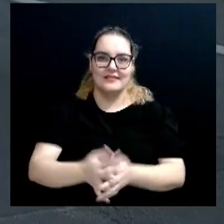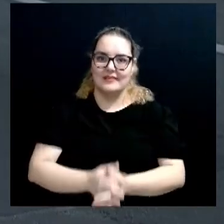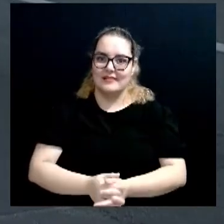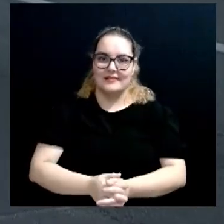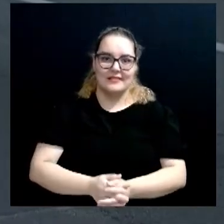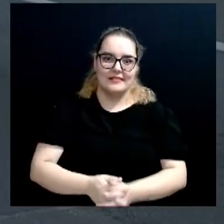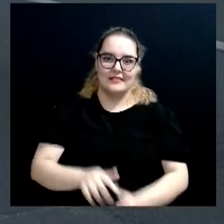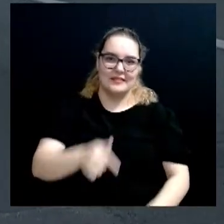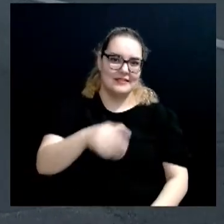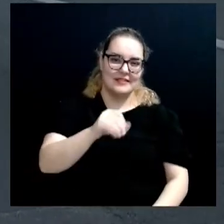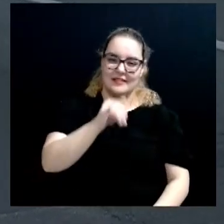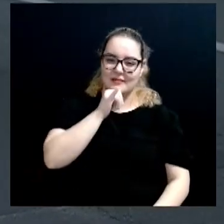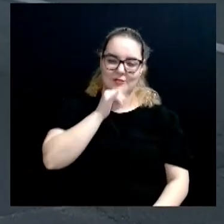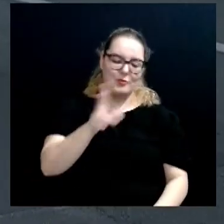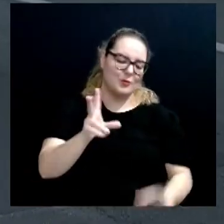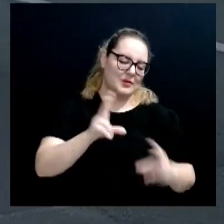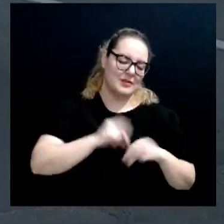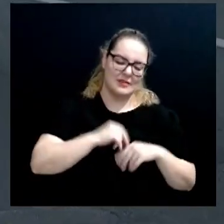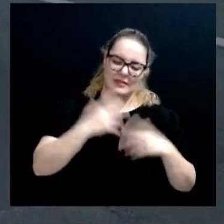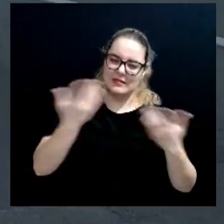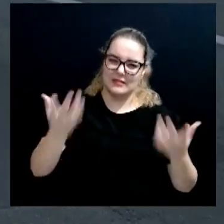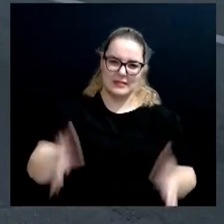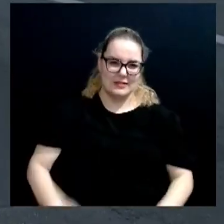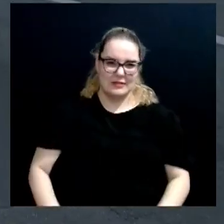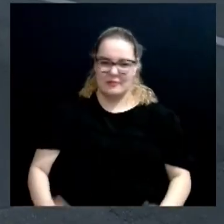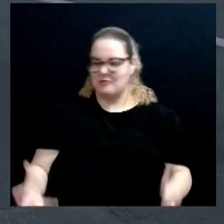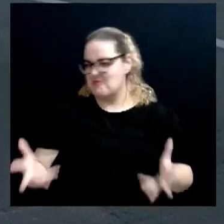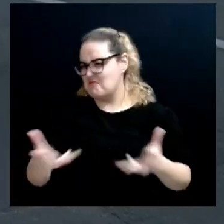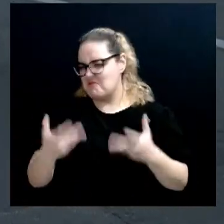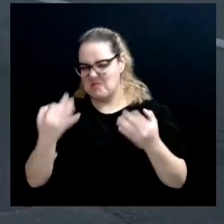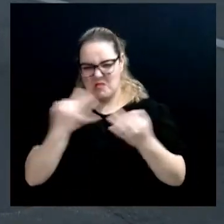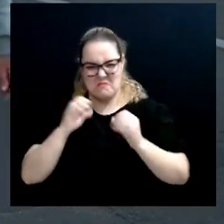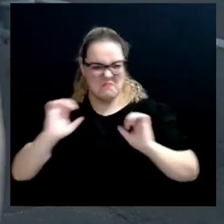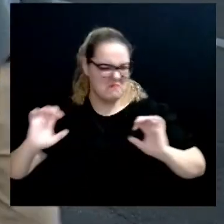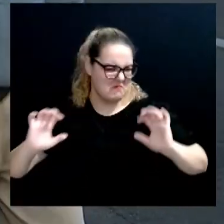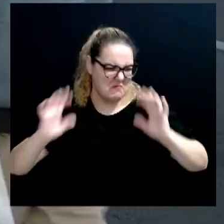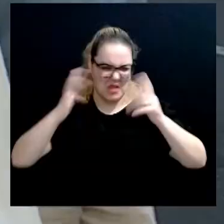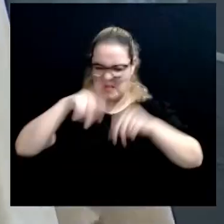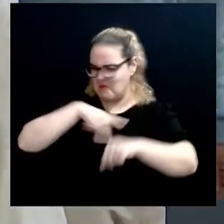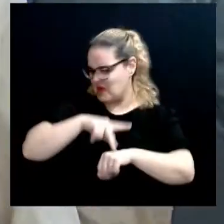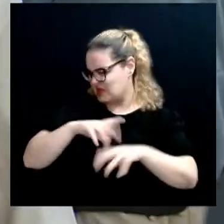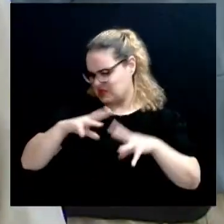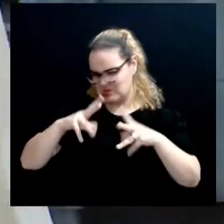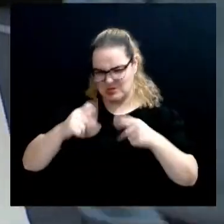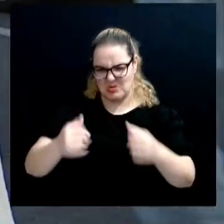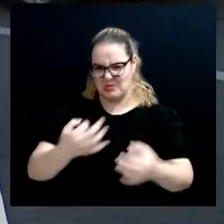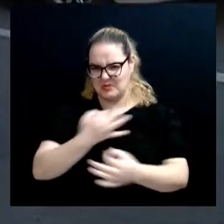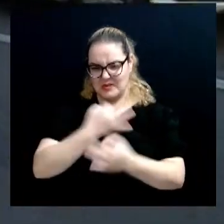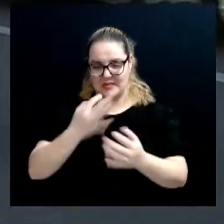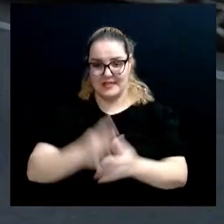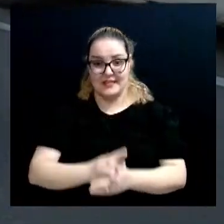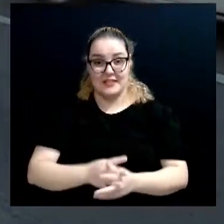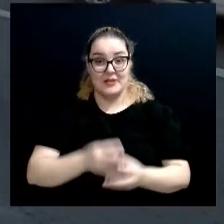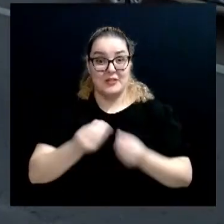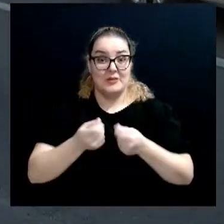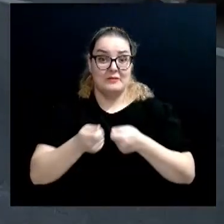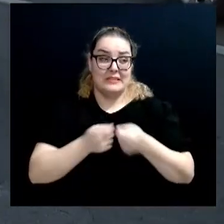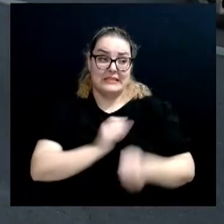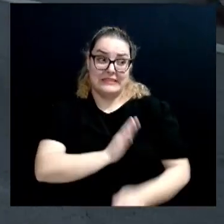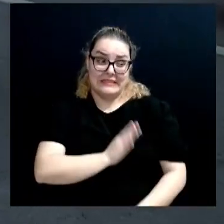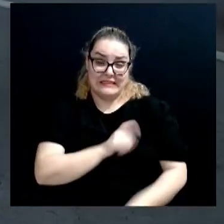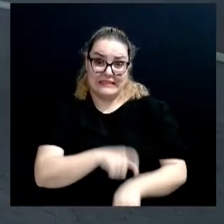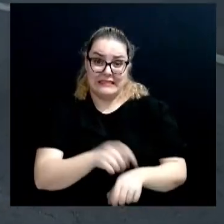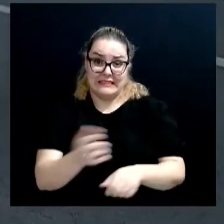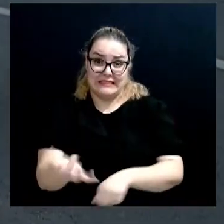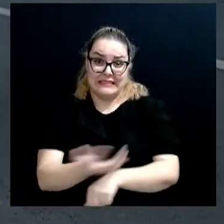foi bárbara. Festa no país inteiro. E como controla o coração nesse momento de emoção, coração